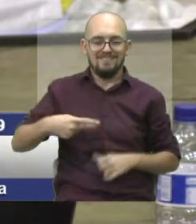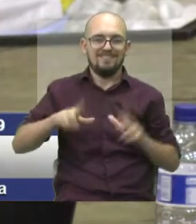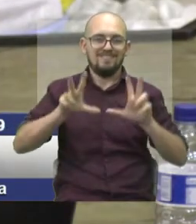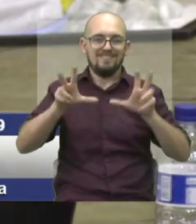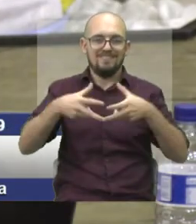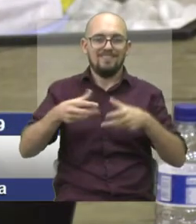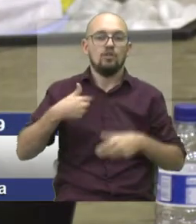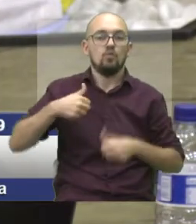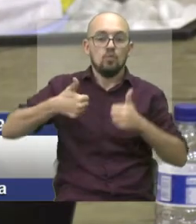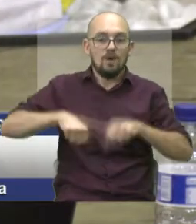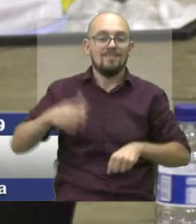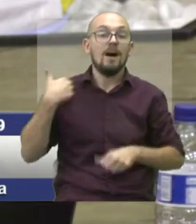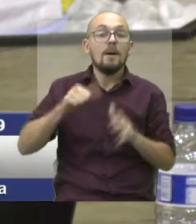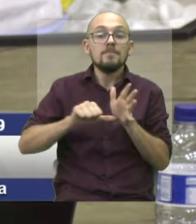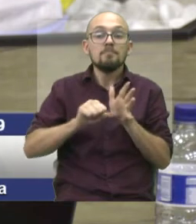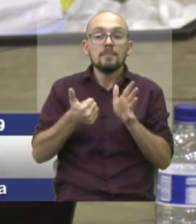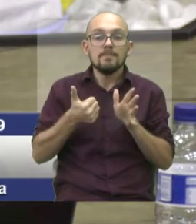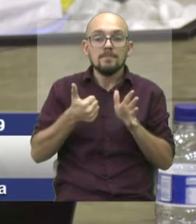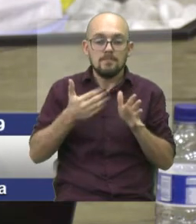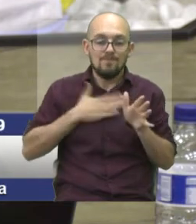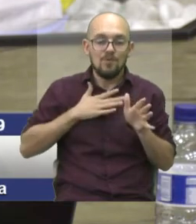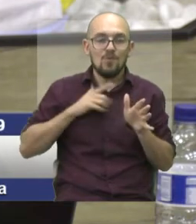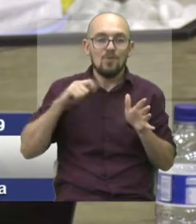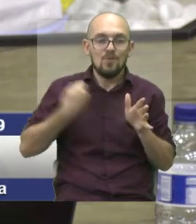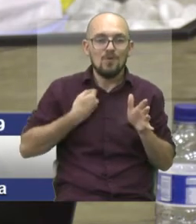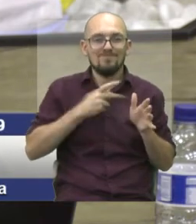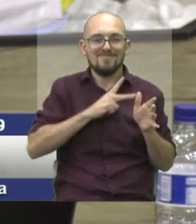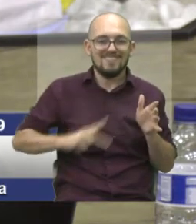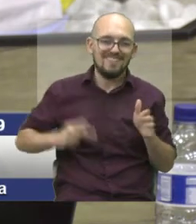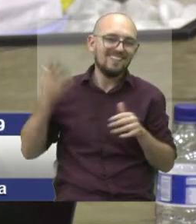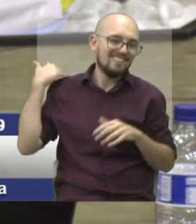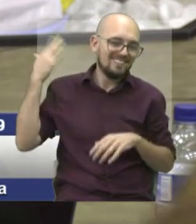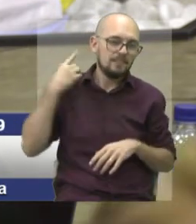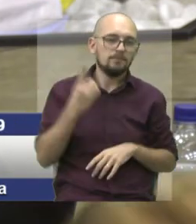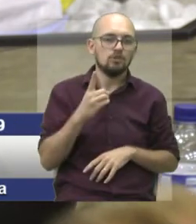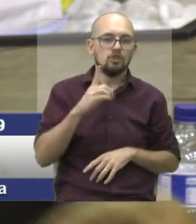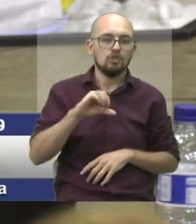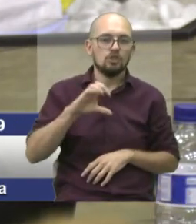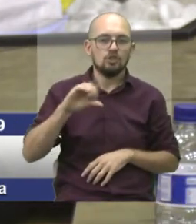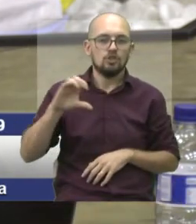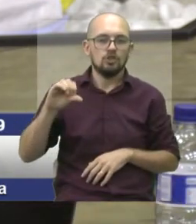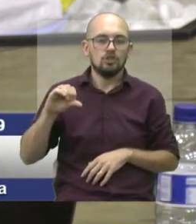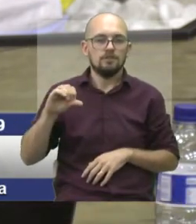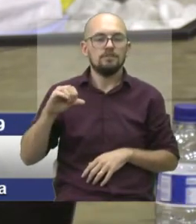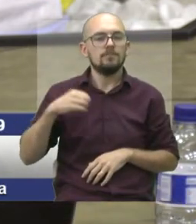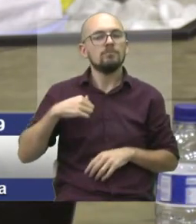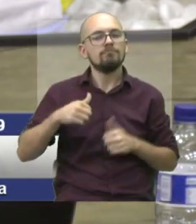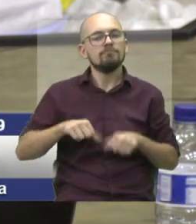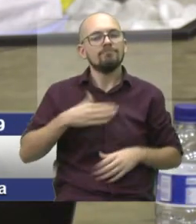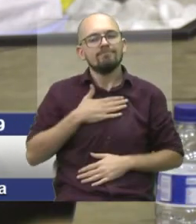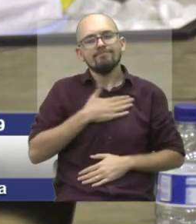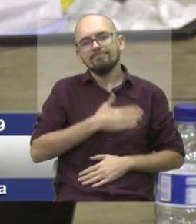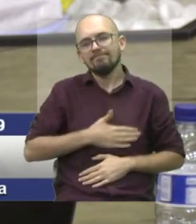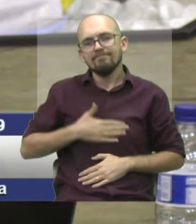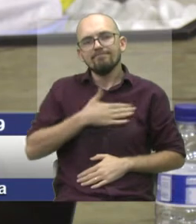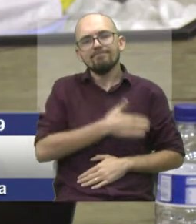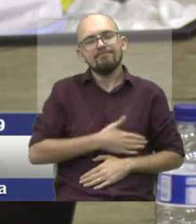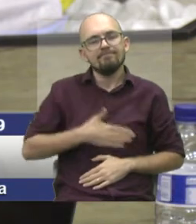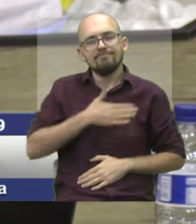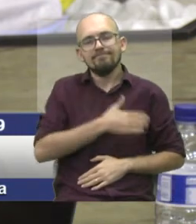Meu primeiro mandato como presidente, e tive a grata satisfação de